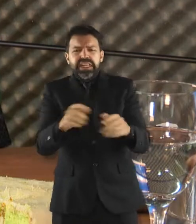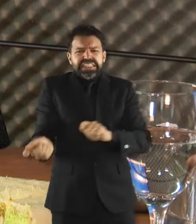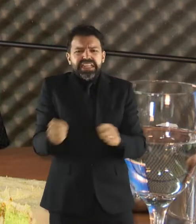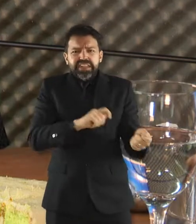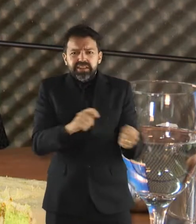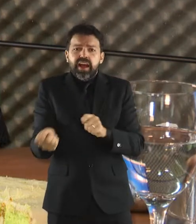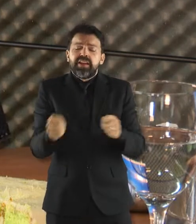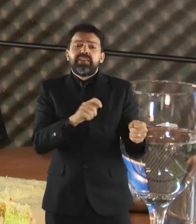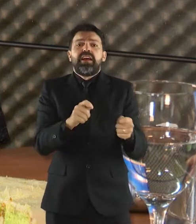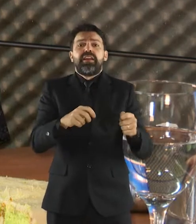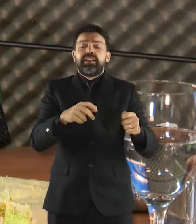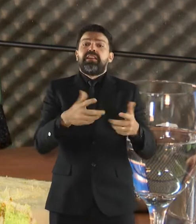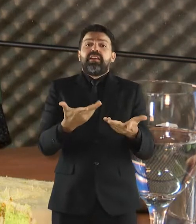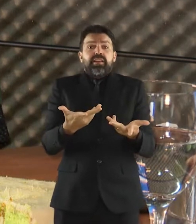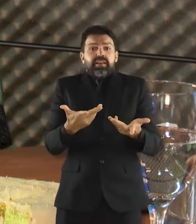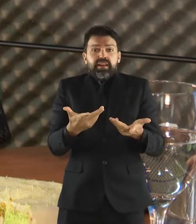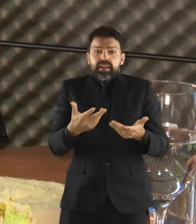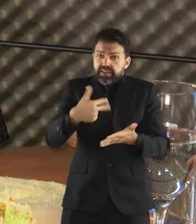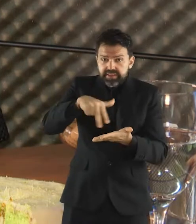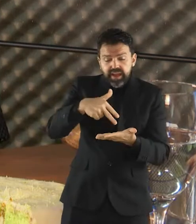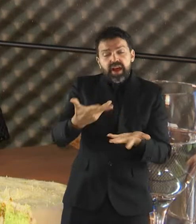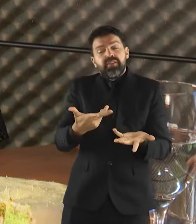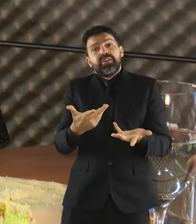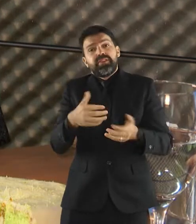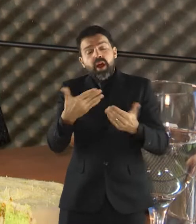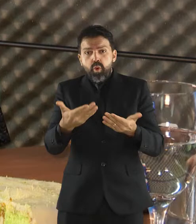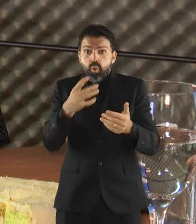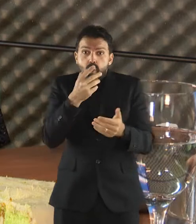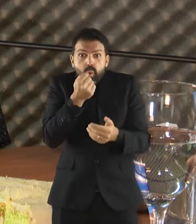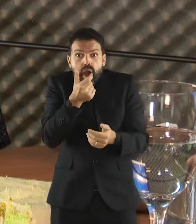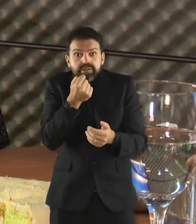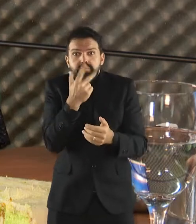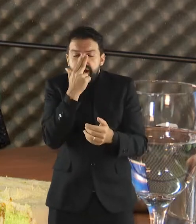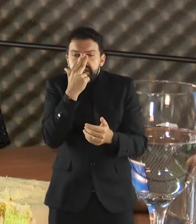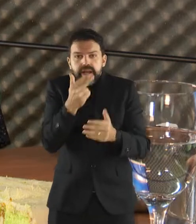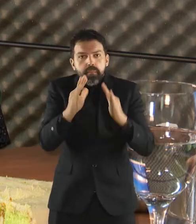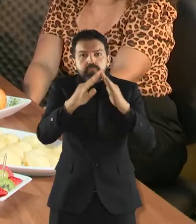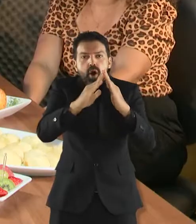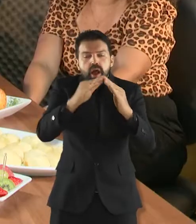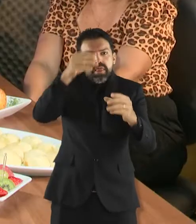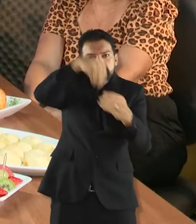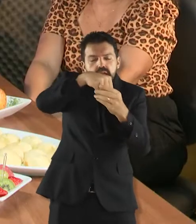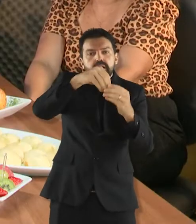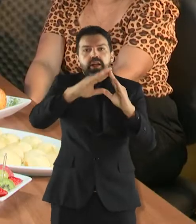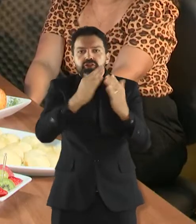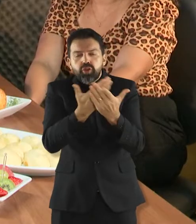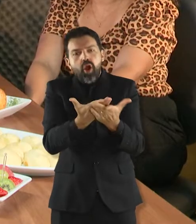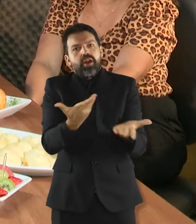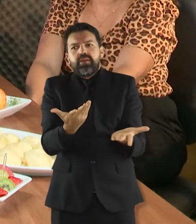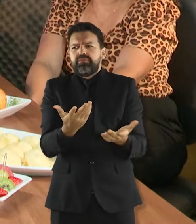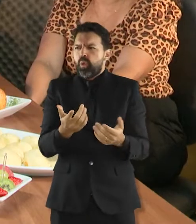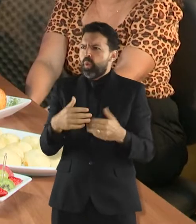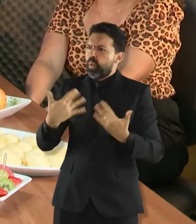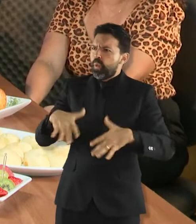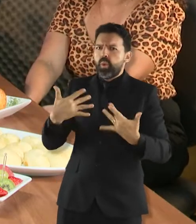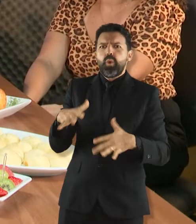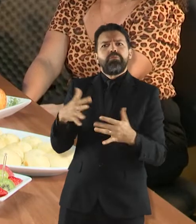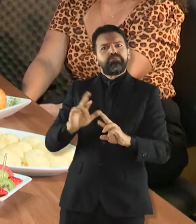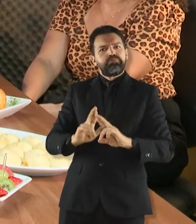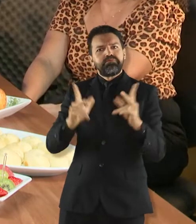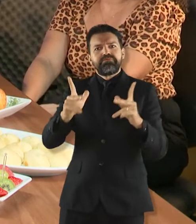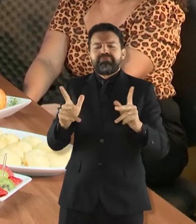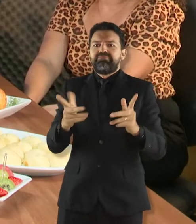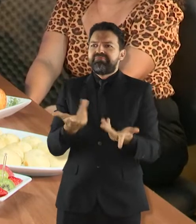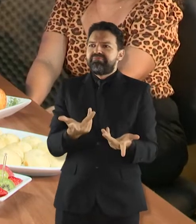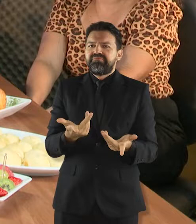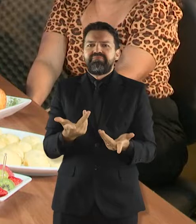assim, tudo. Você praticamente morava dentro da escola, né? Então, Nossa, que diferente, que diferencial, né? Essa que escola diferencial. tinha, né?